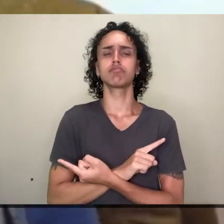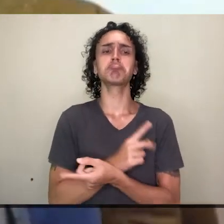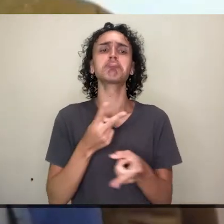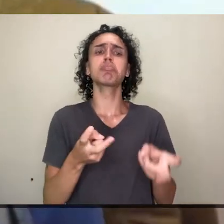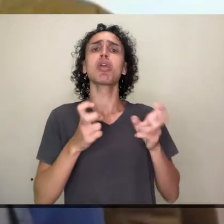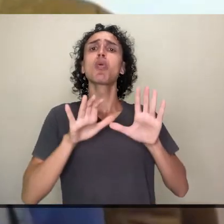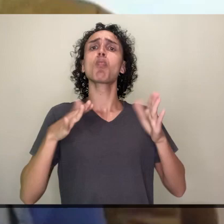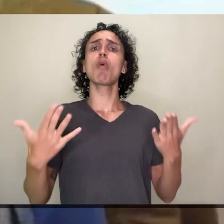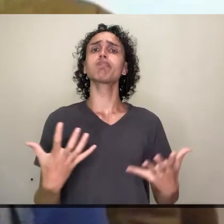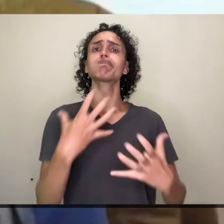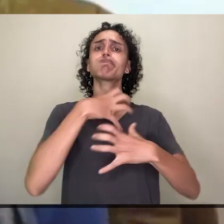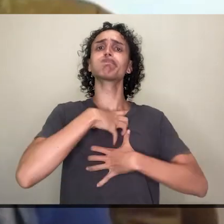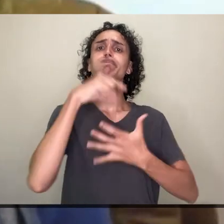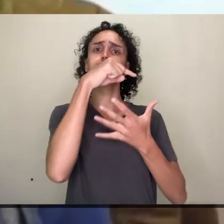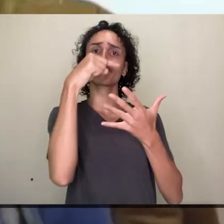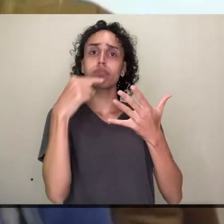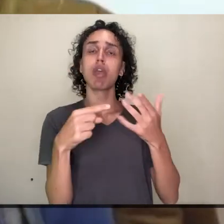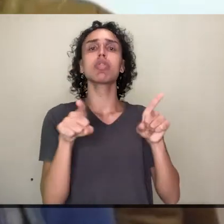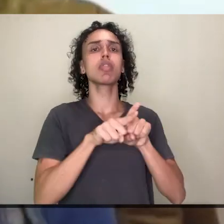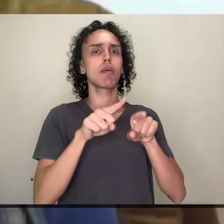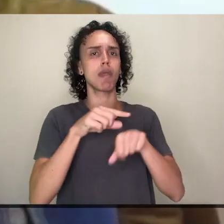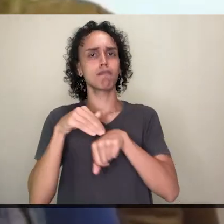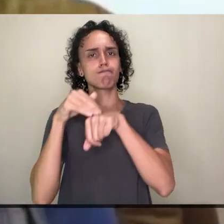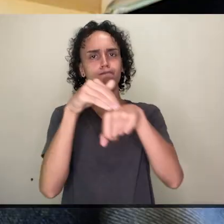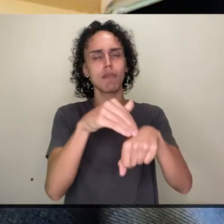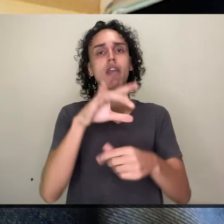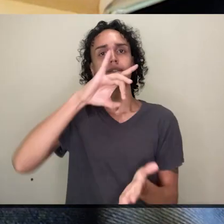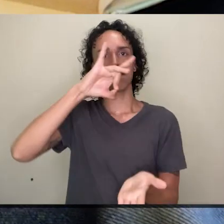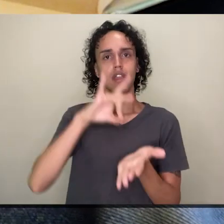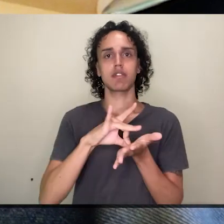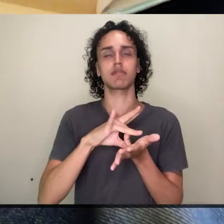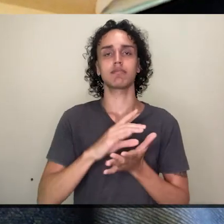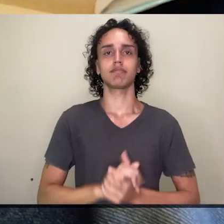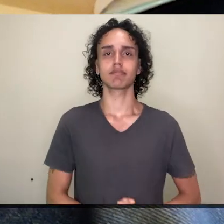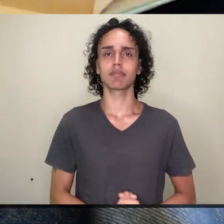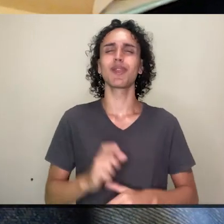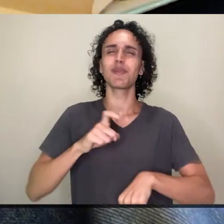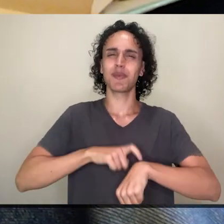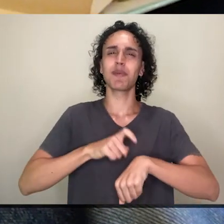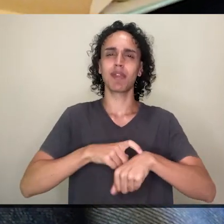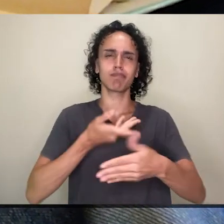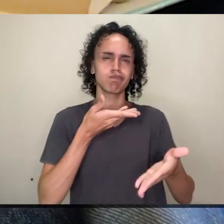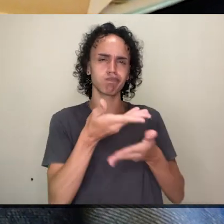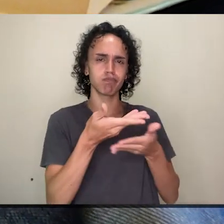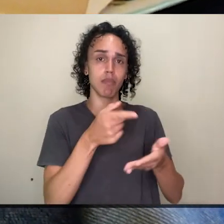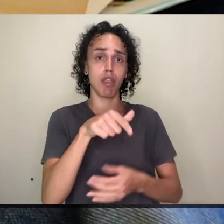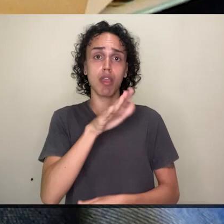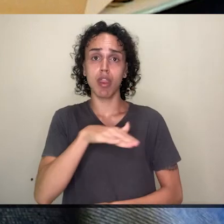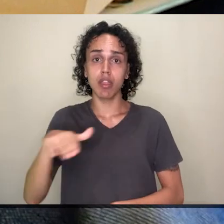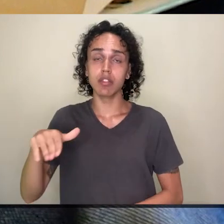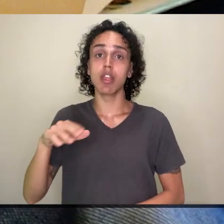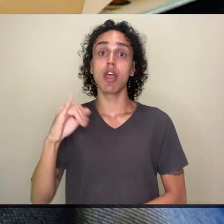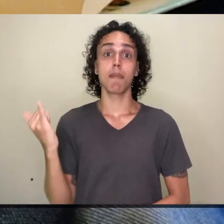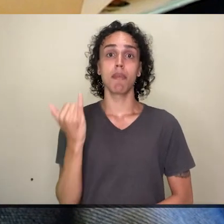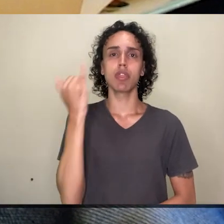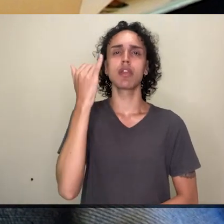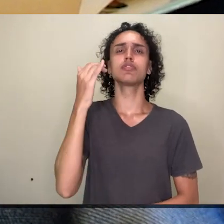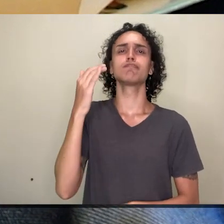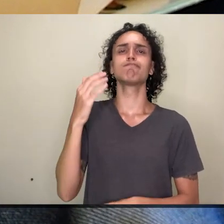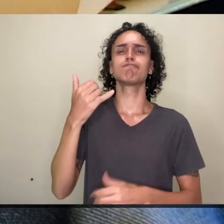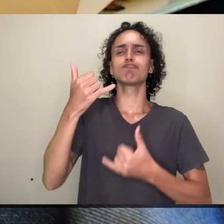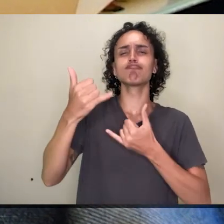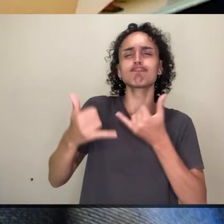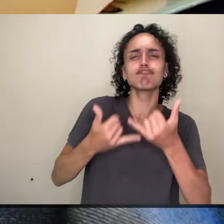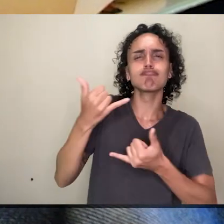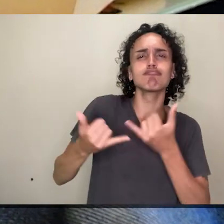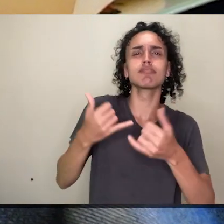vivenciando e dizer a verdade. Nesta conversa com as crianças, segundo os pesquisadores, é muito